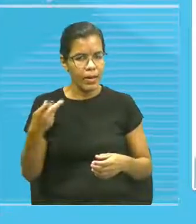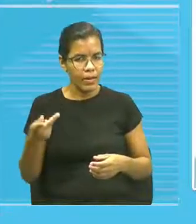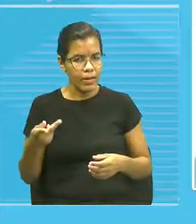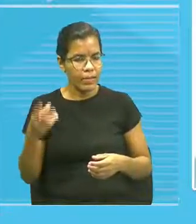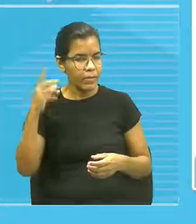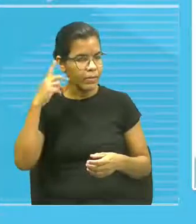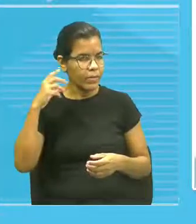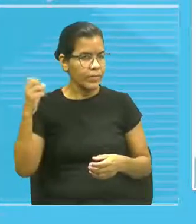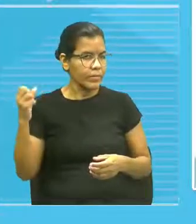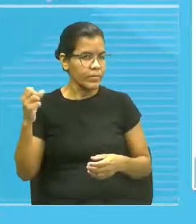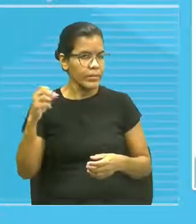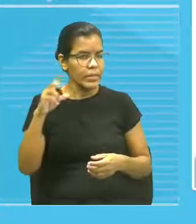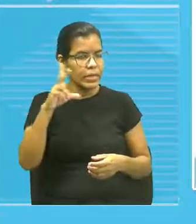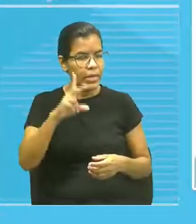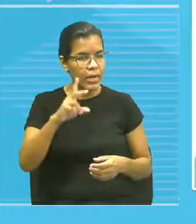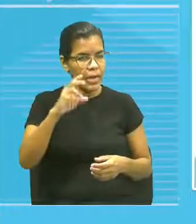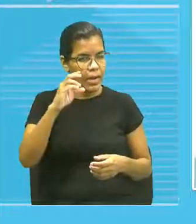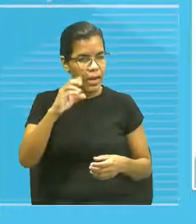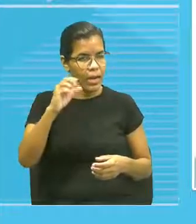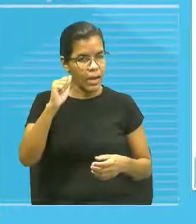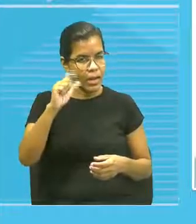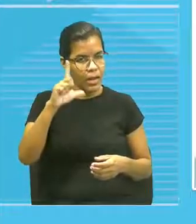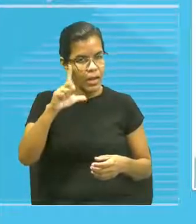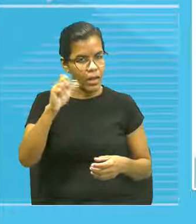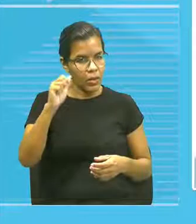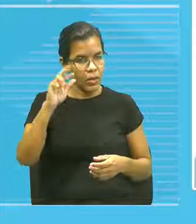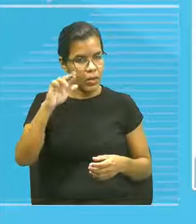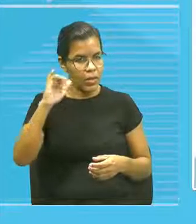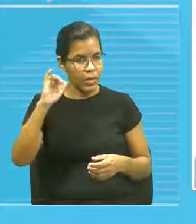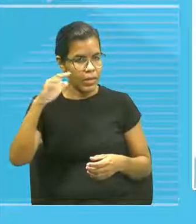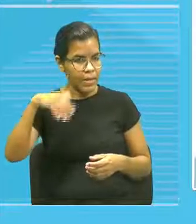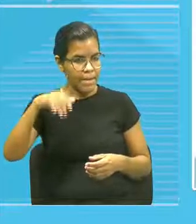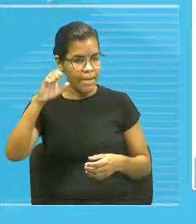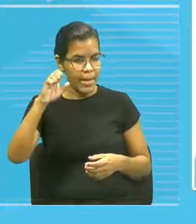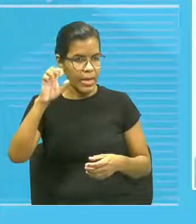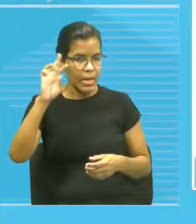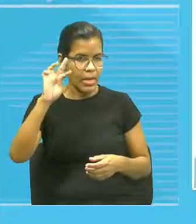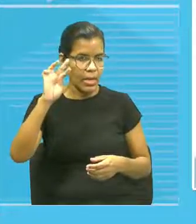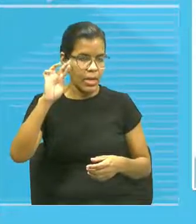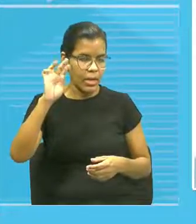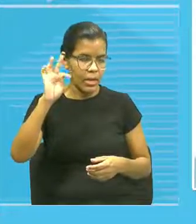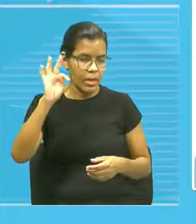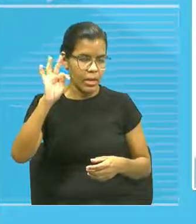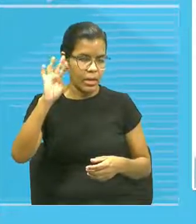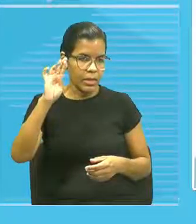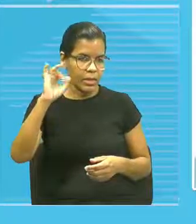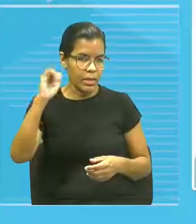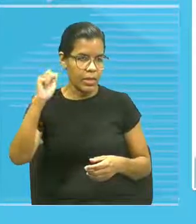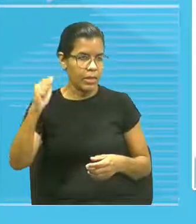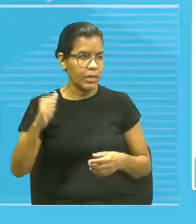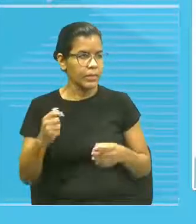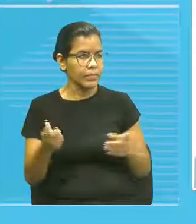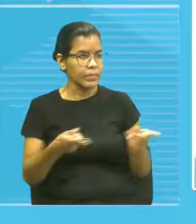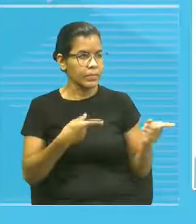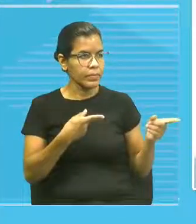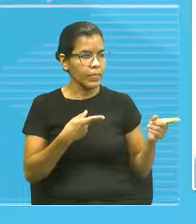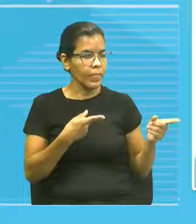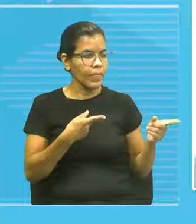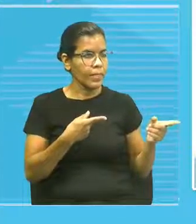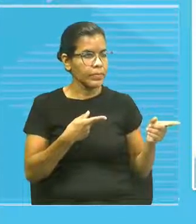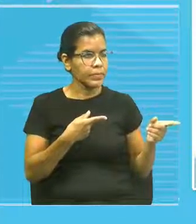A quantidade de calor em calorias é igual à capacidade calorífica vezes a variação de